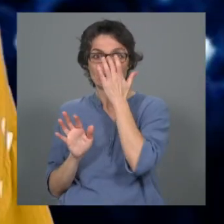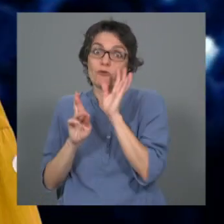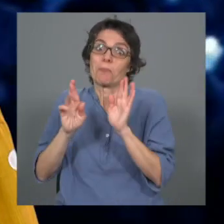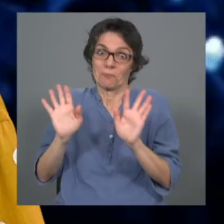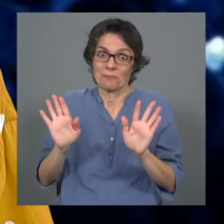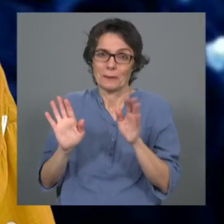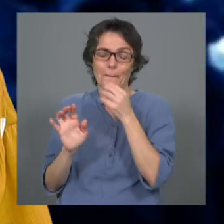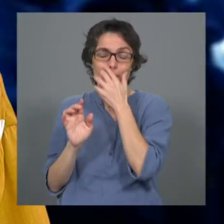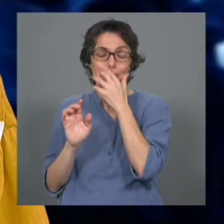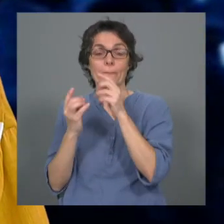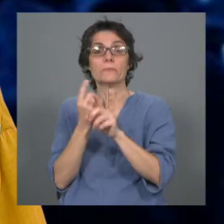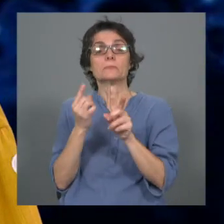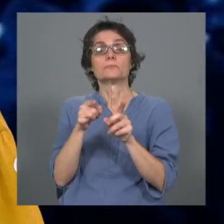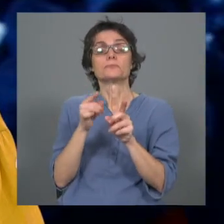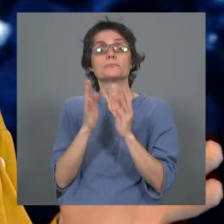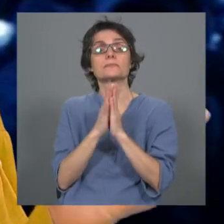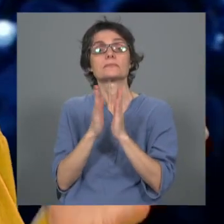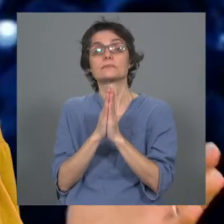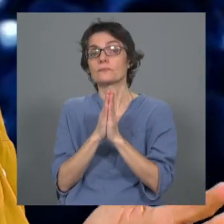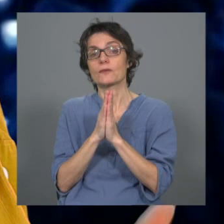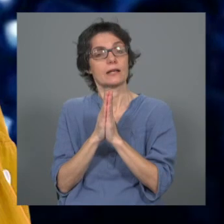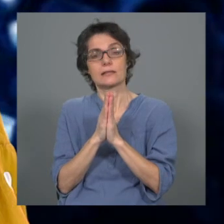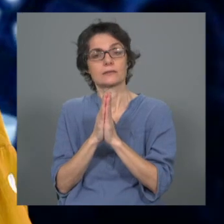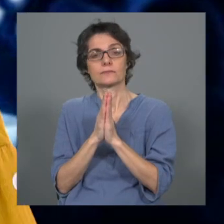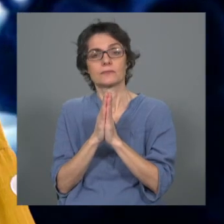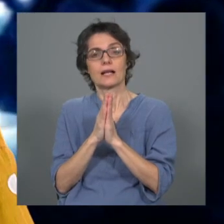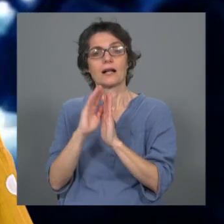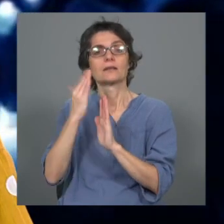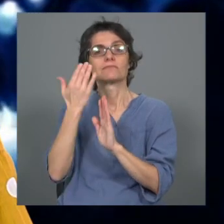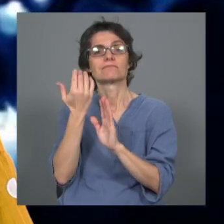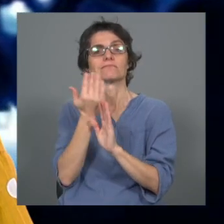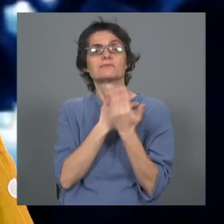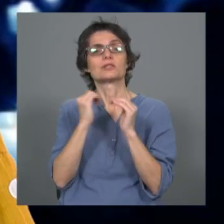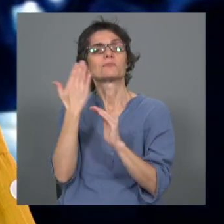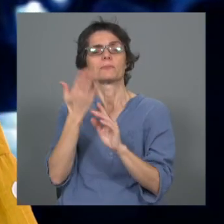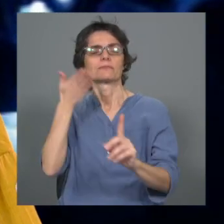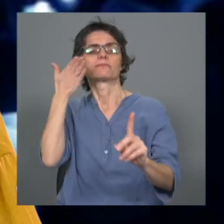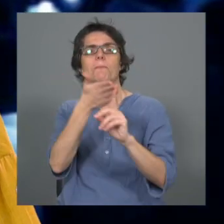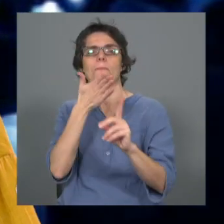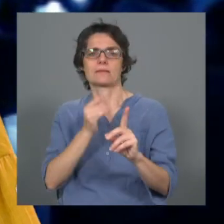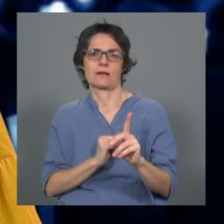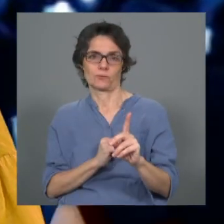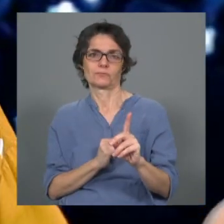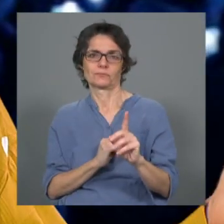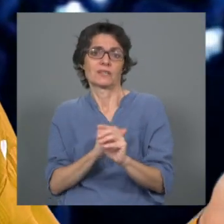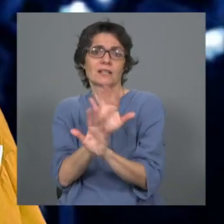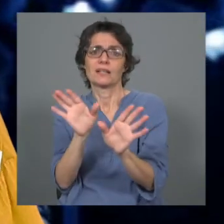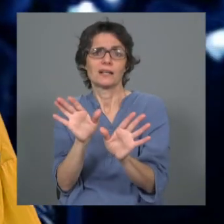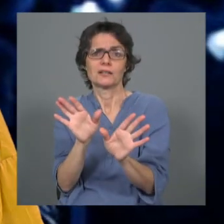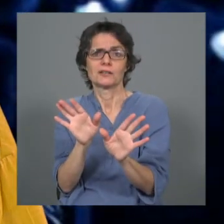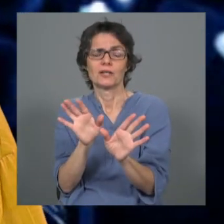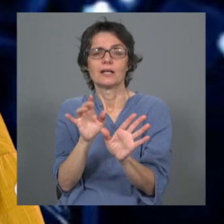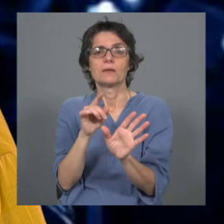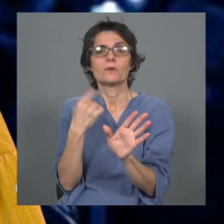A Igreja tem que ser, se não missionária, não é? Portanto, a interpretação